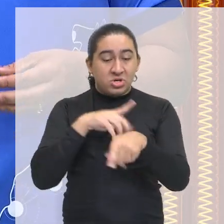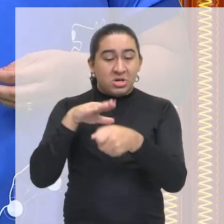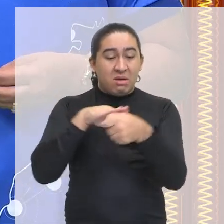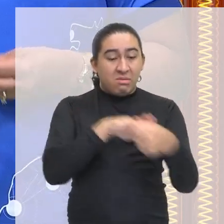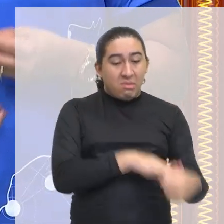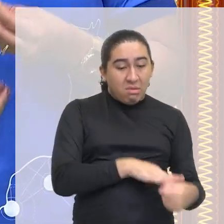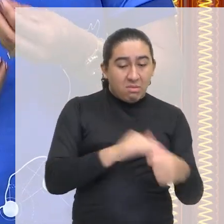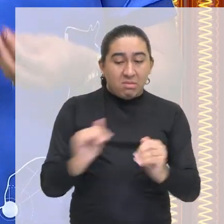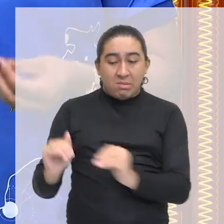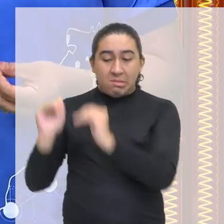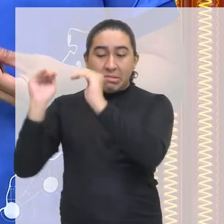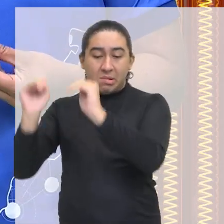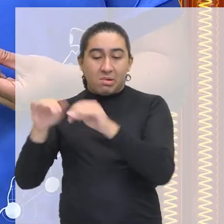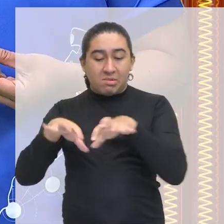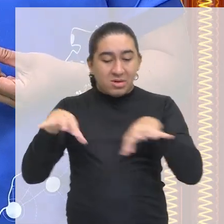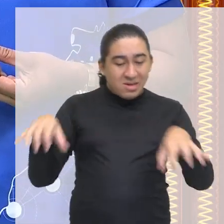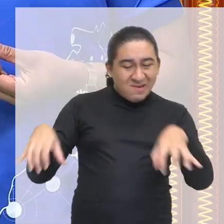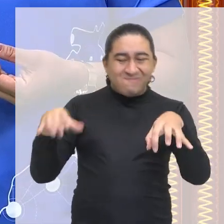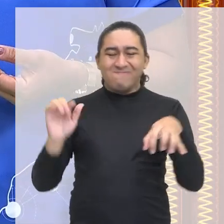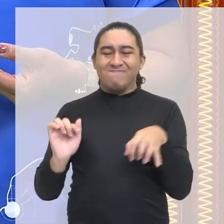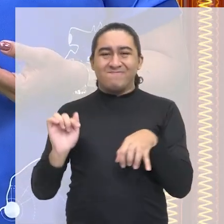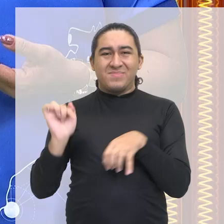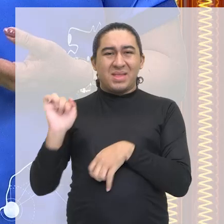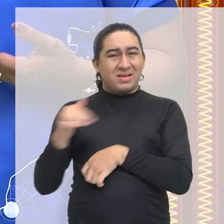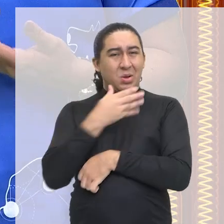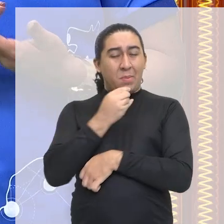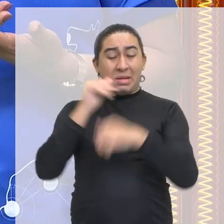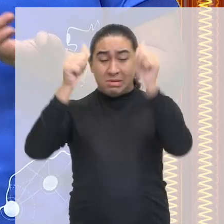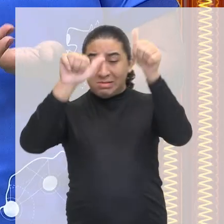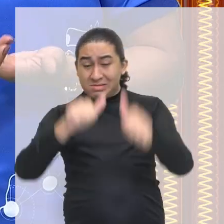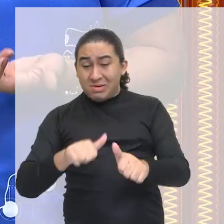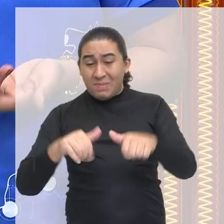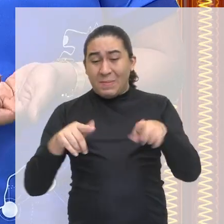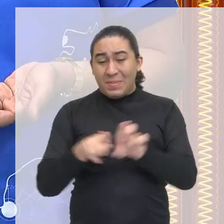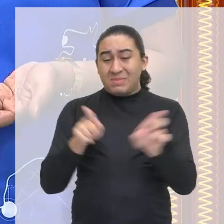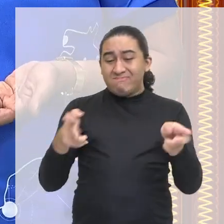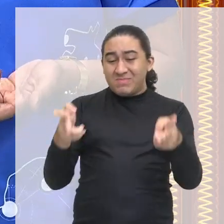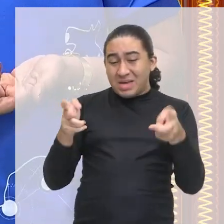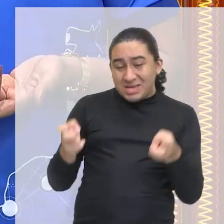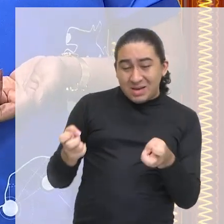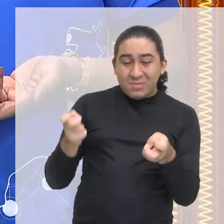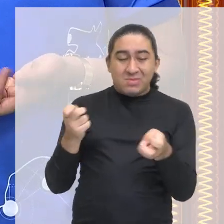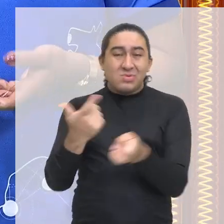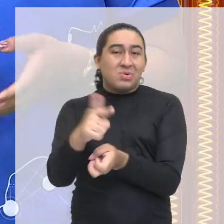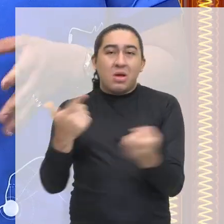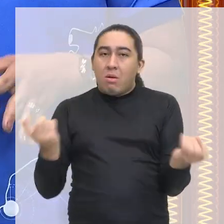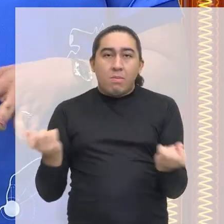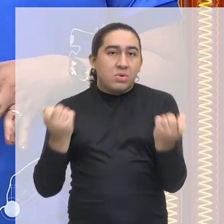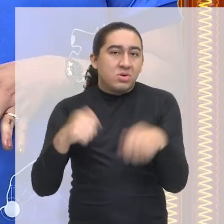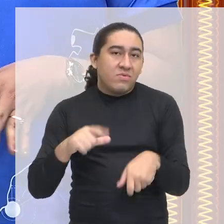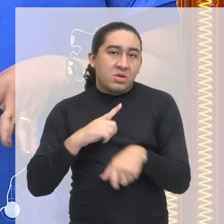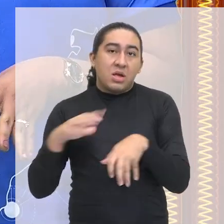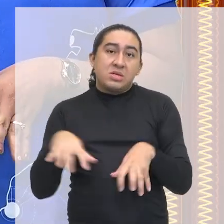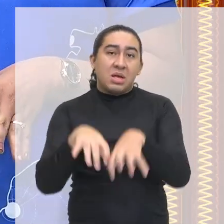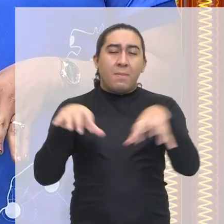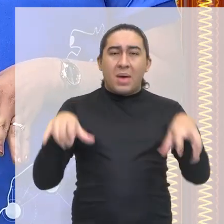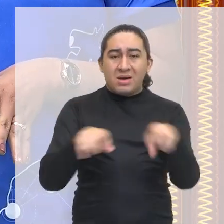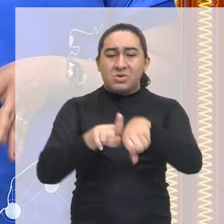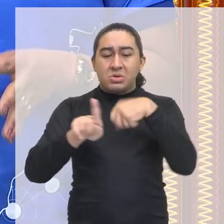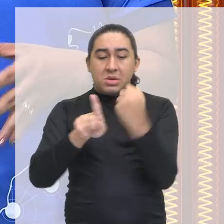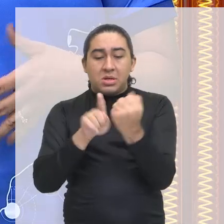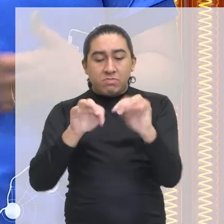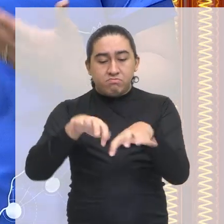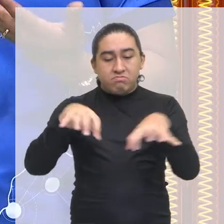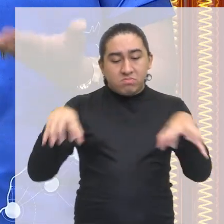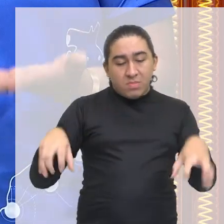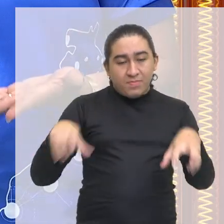exclusão. E ele, verificando aquela situação, ele percebeu que não dava para continuar vivendo de uma maneira separada, excluída,